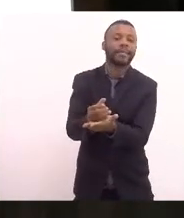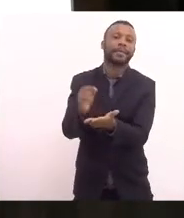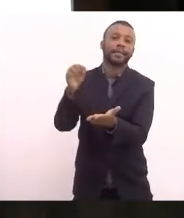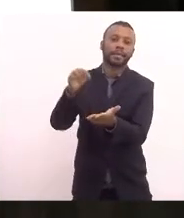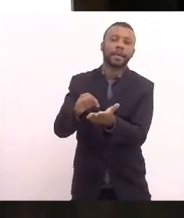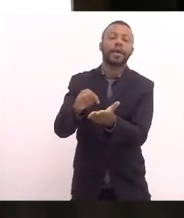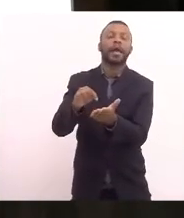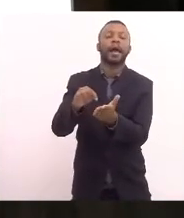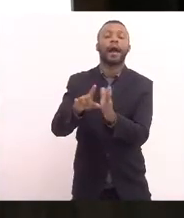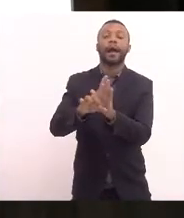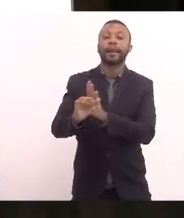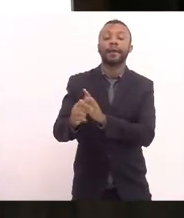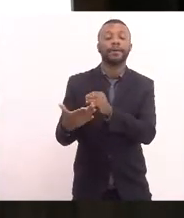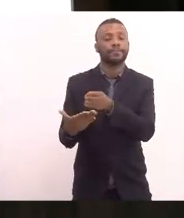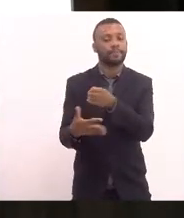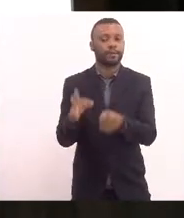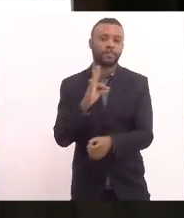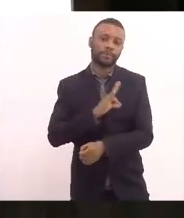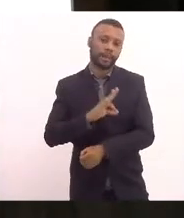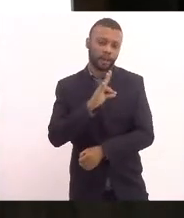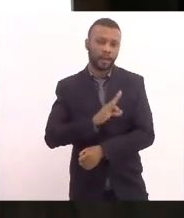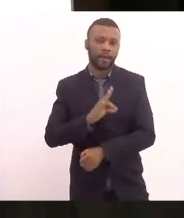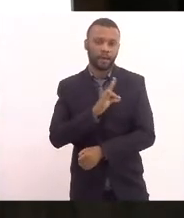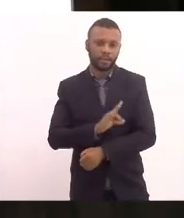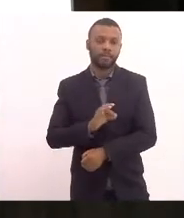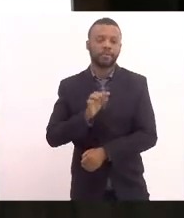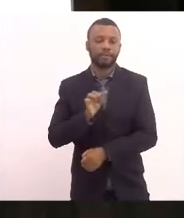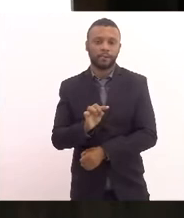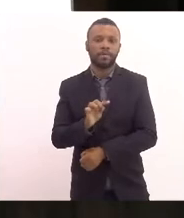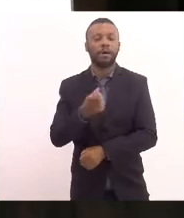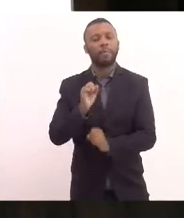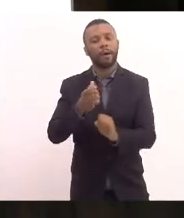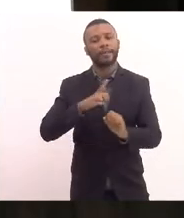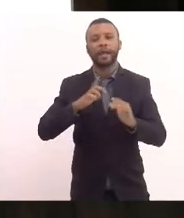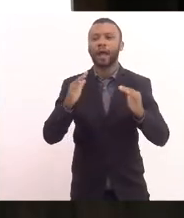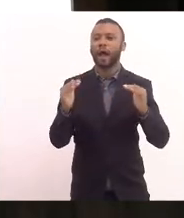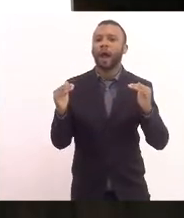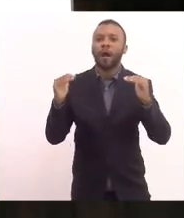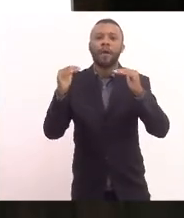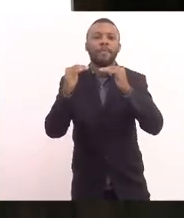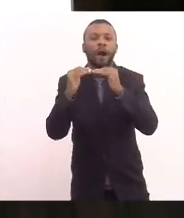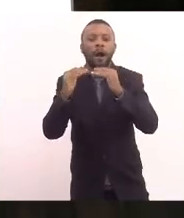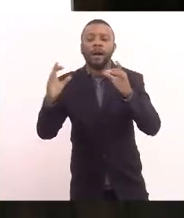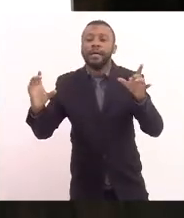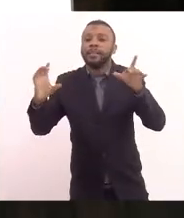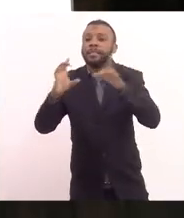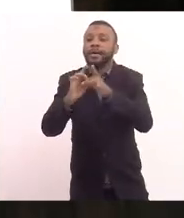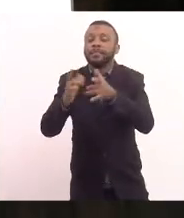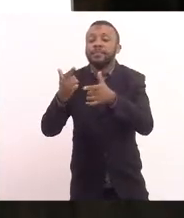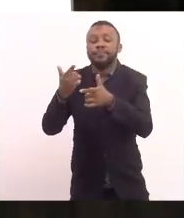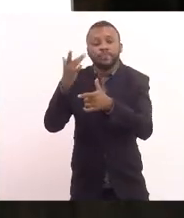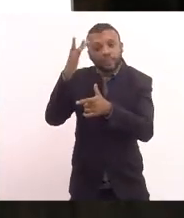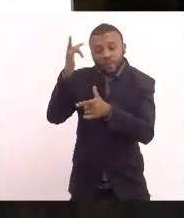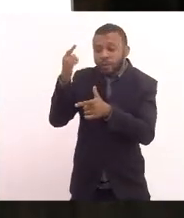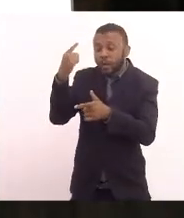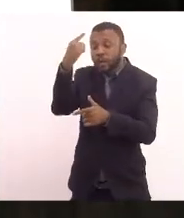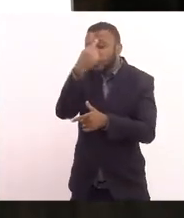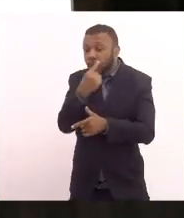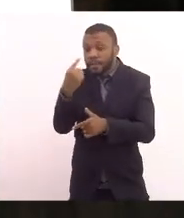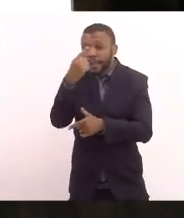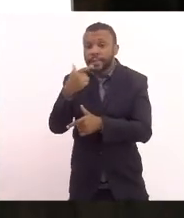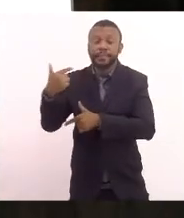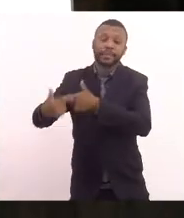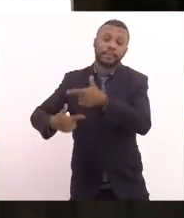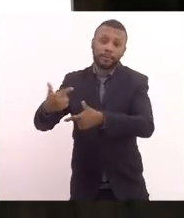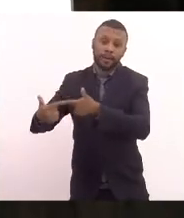piso salarial, pode ter a correspondência em jornada de trabalho. E 6 ministros acharam